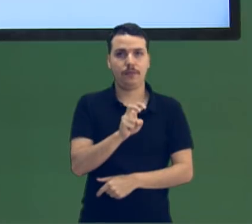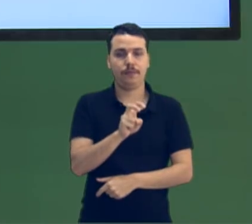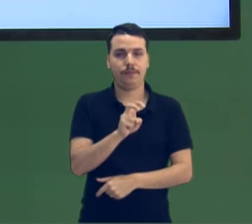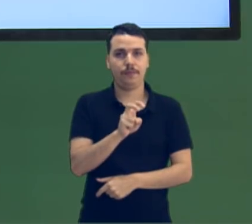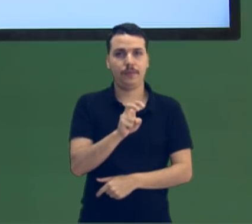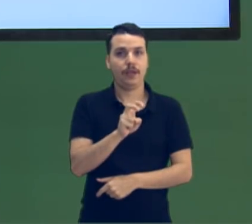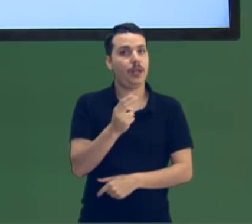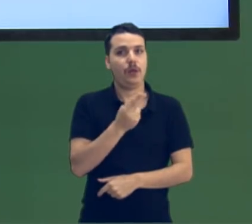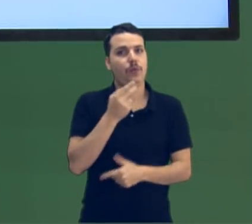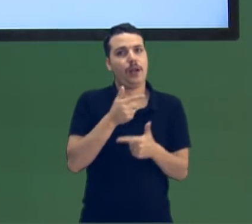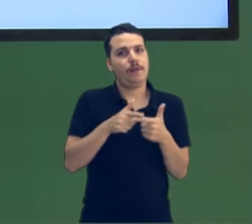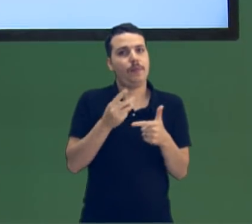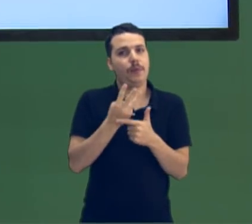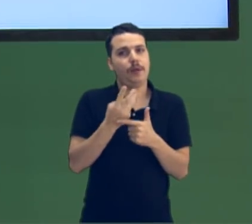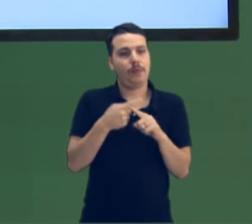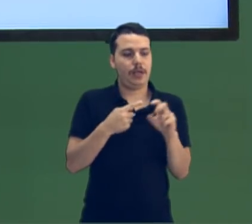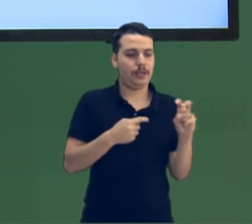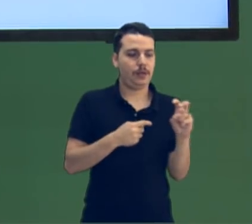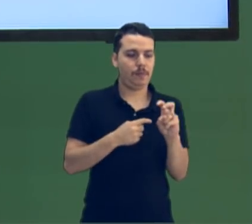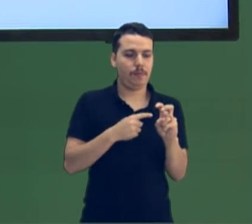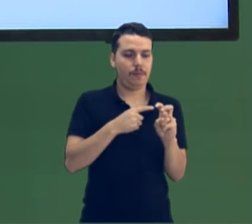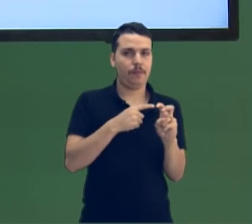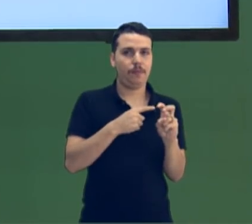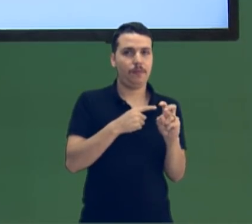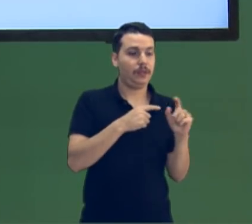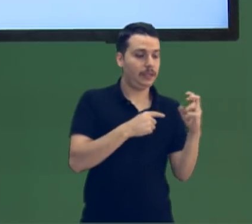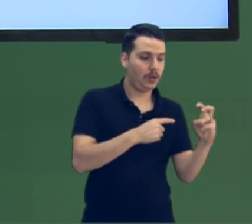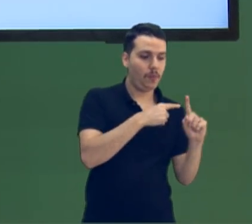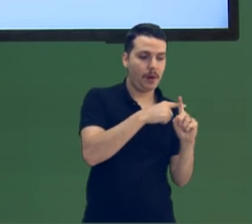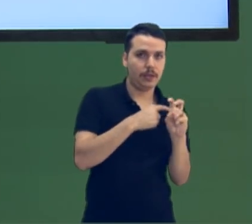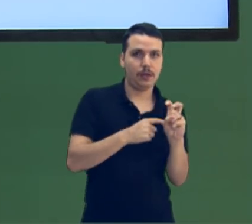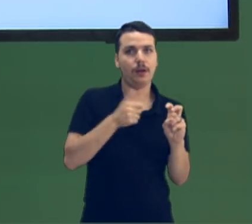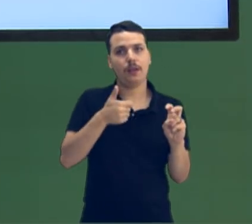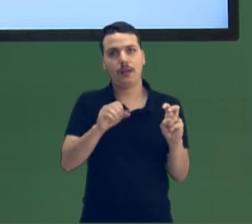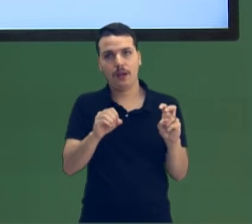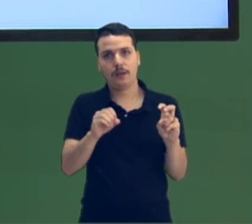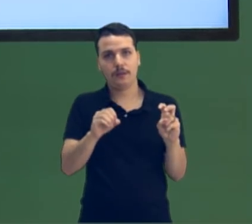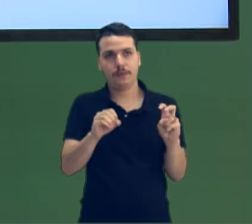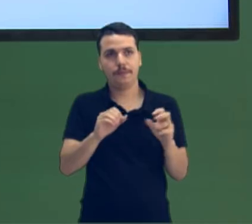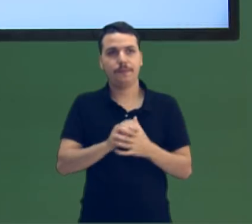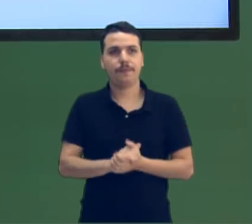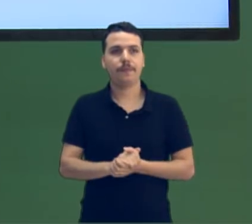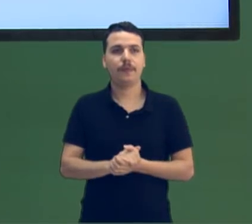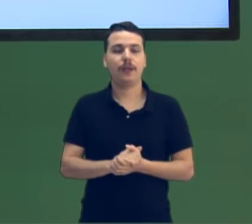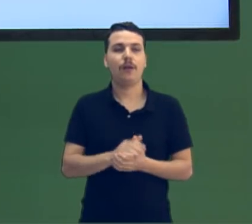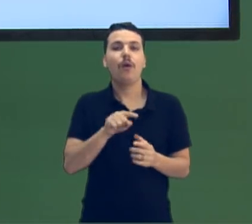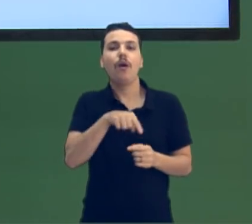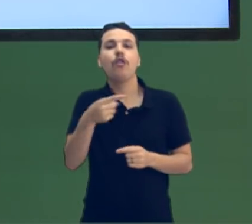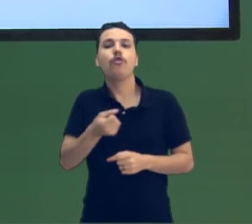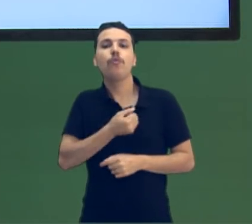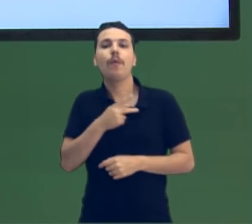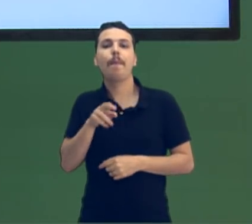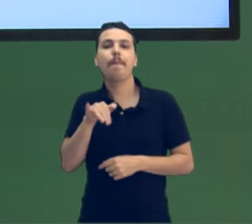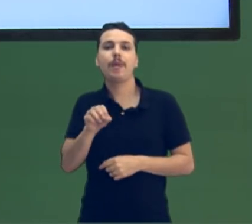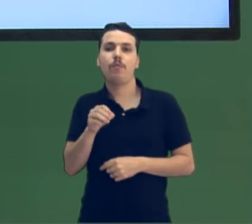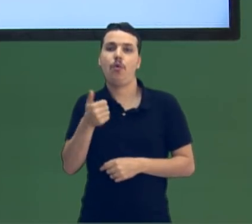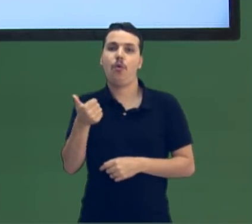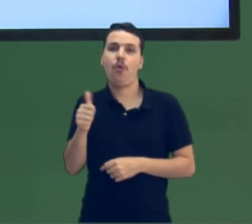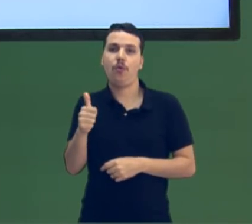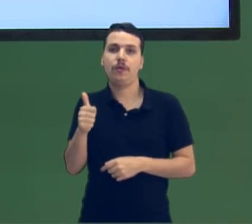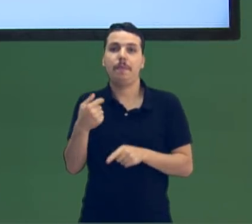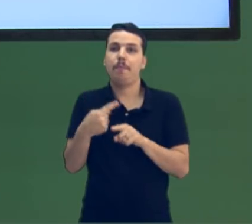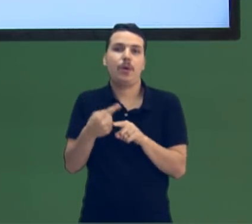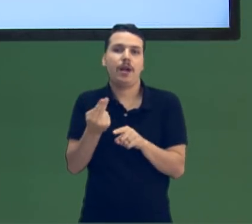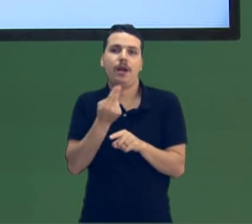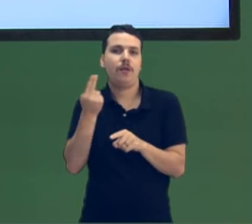5 mais 5, 10. Então, o próximo número primo, 5. Vai dar 11. Próximo número primo, 11, porque aqui não dá para